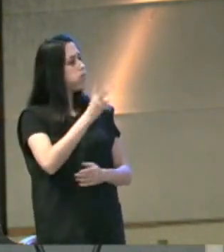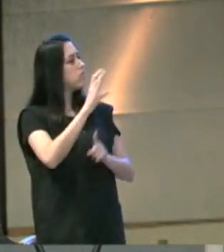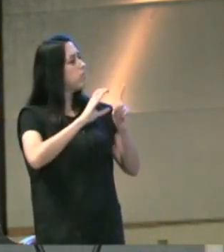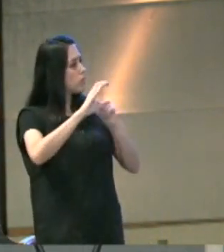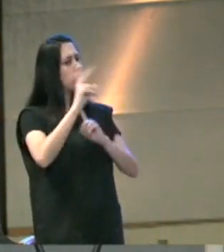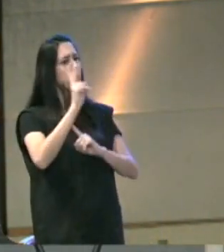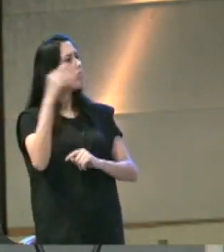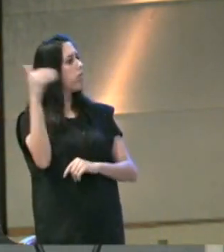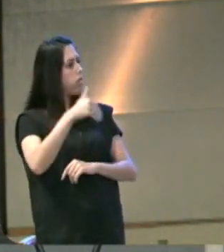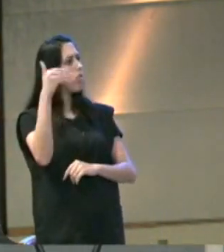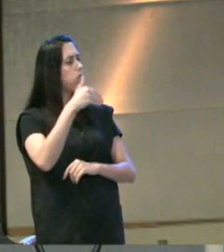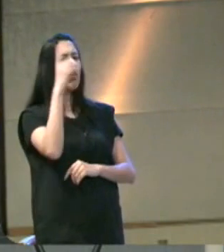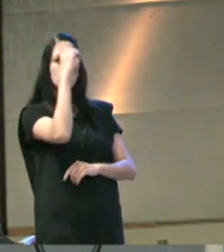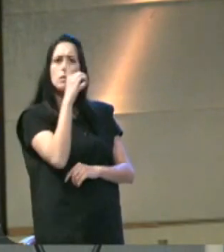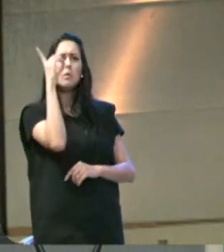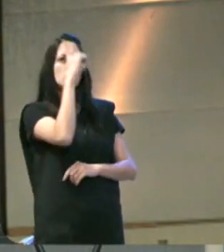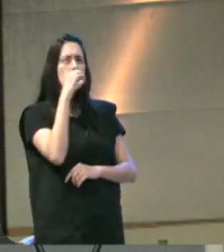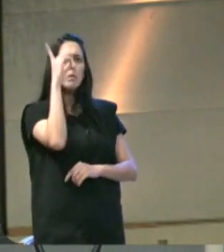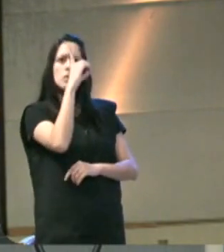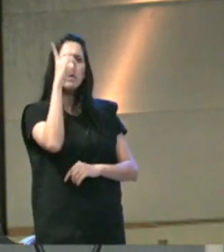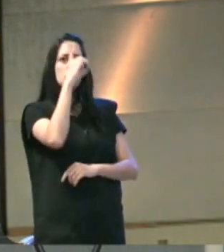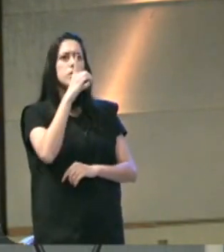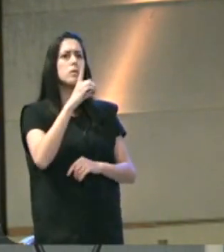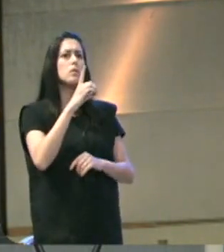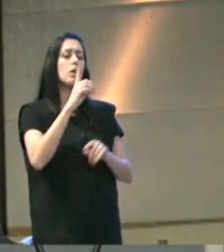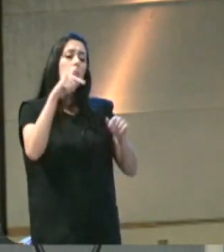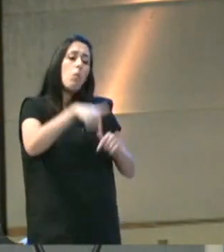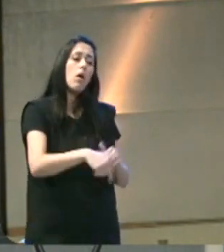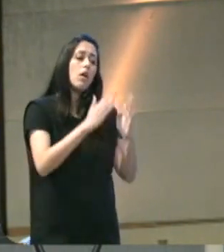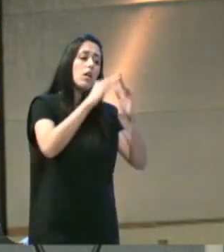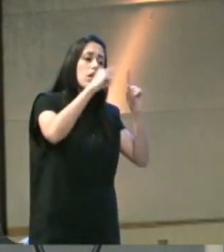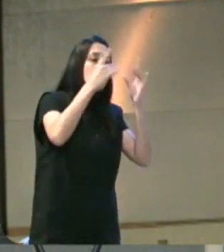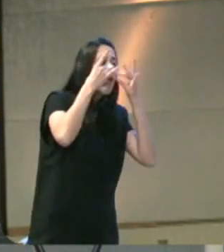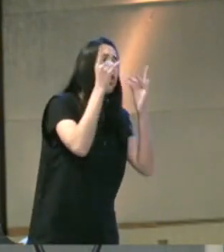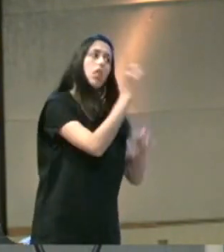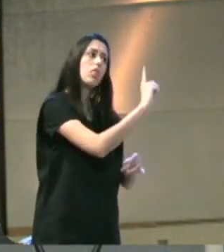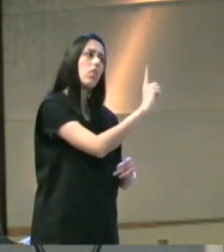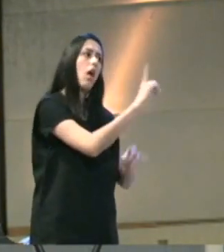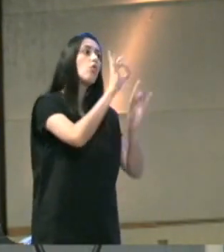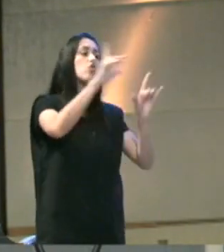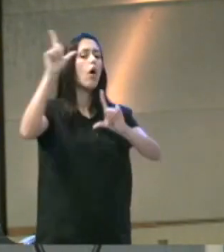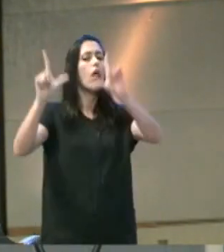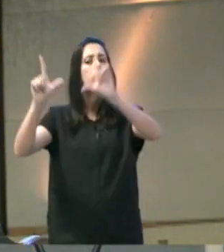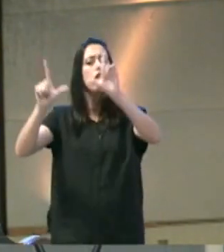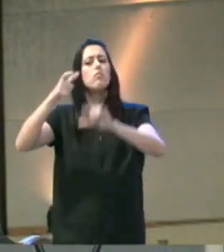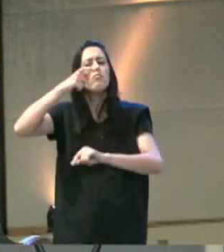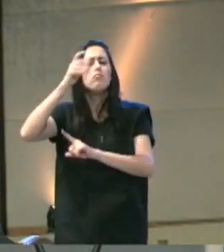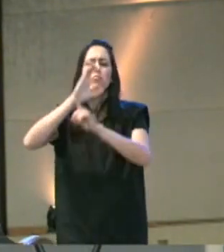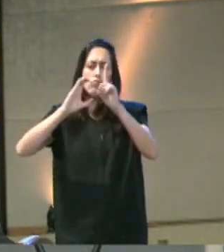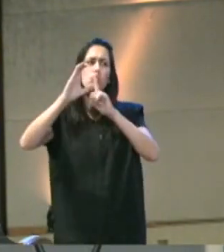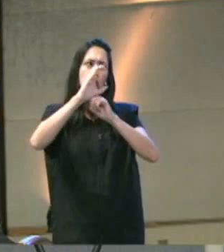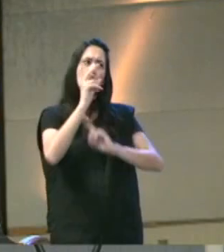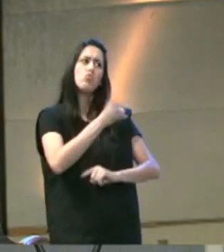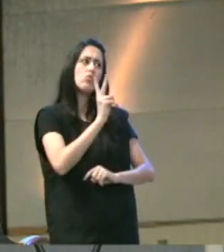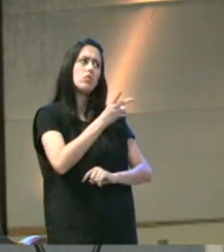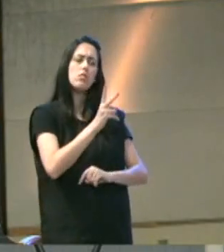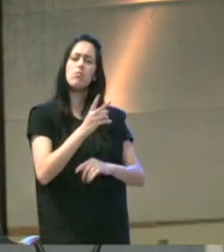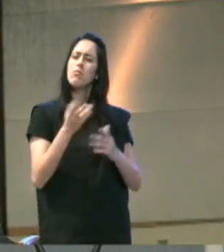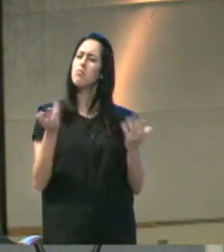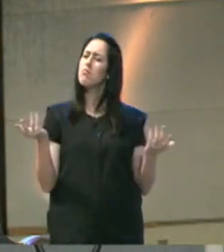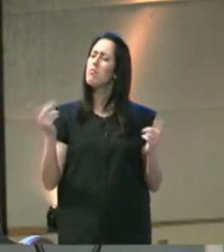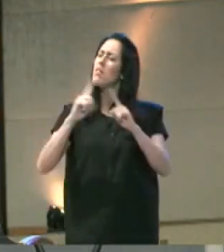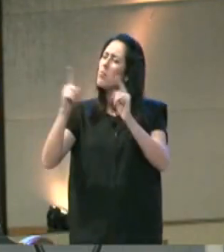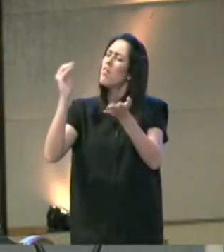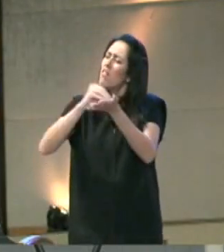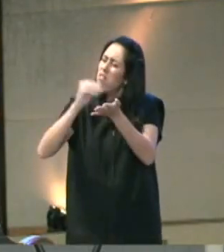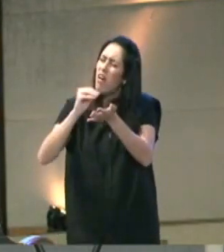nenhum culto, todo domingo a gente assiste pela televisão, pela internet, pode ficar tranquilo. Falei: mas e a comunhão com os